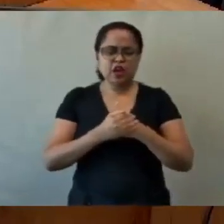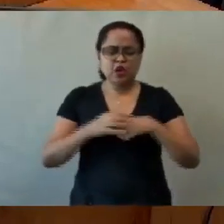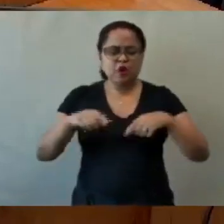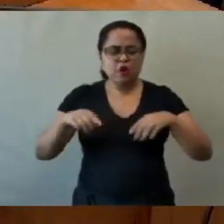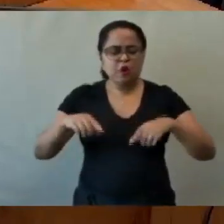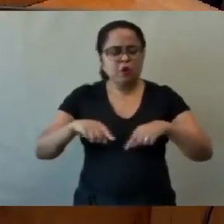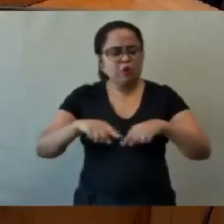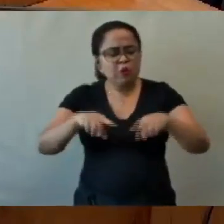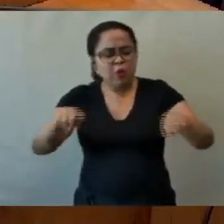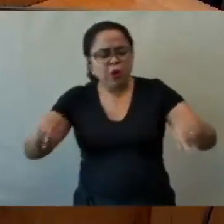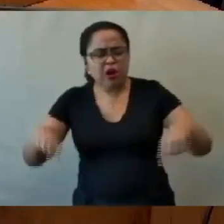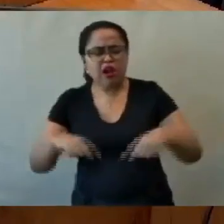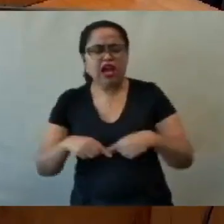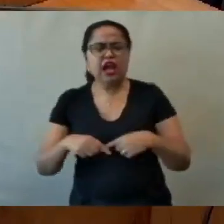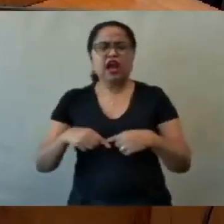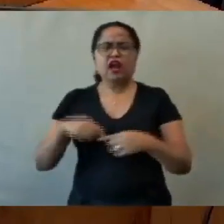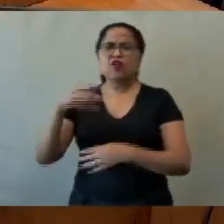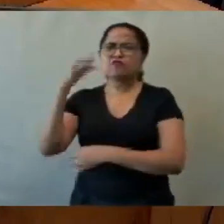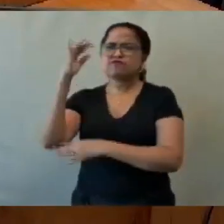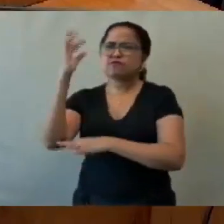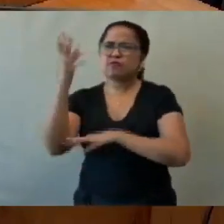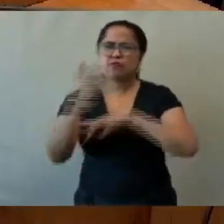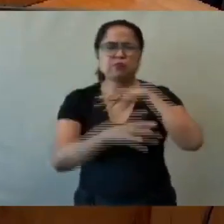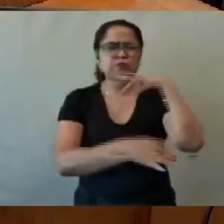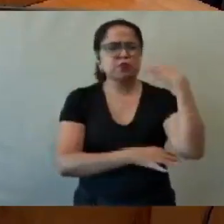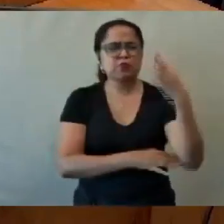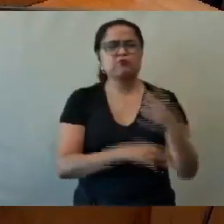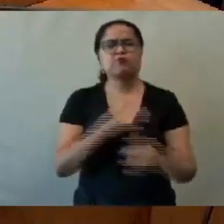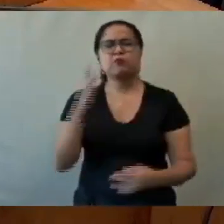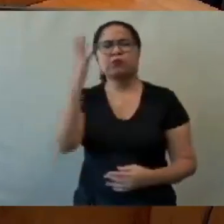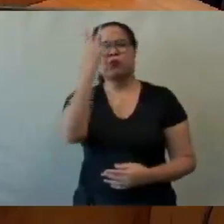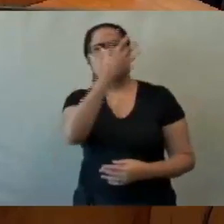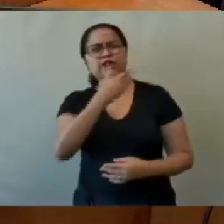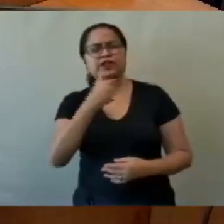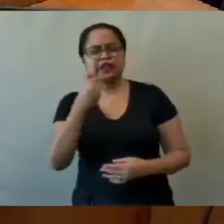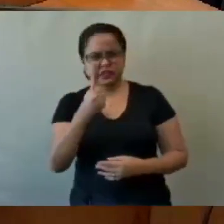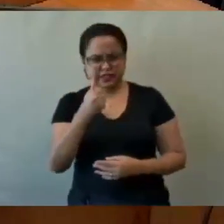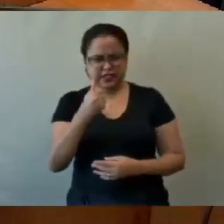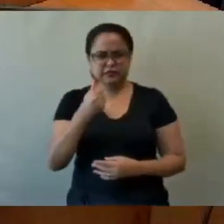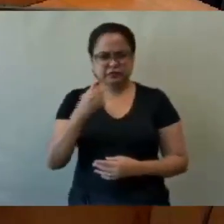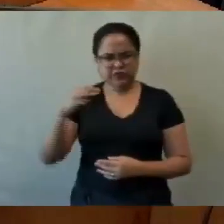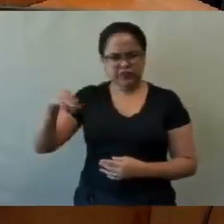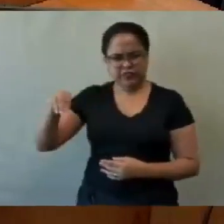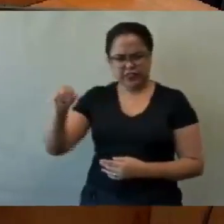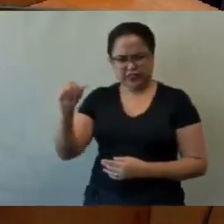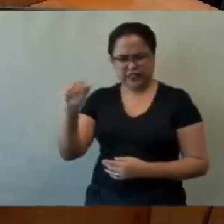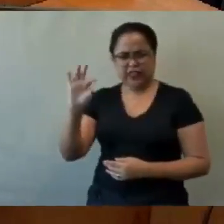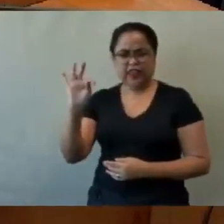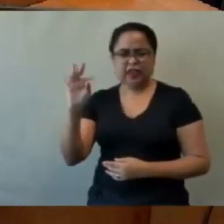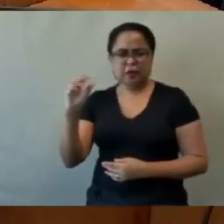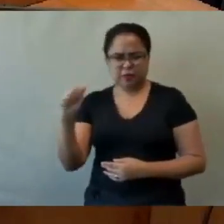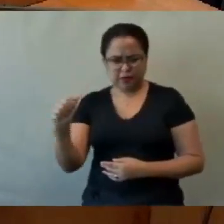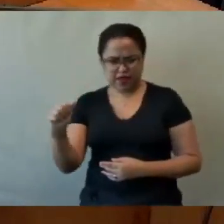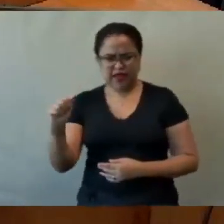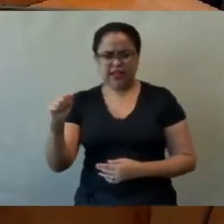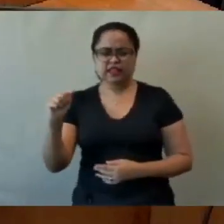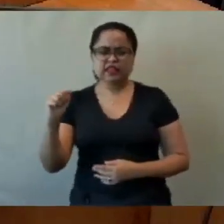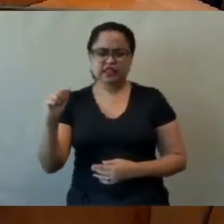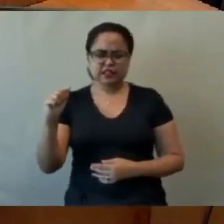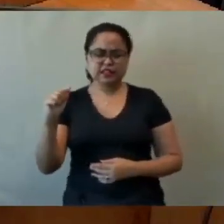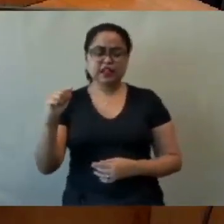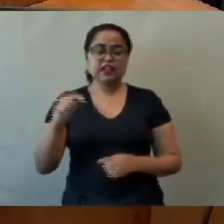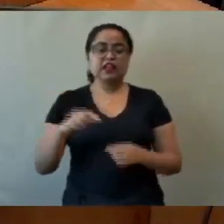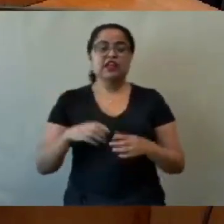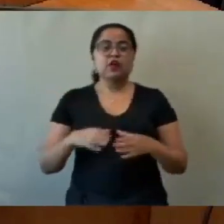tão importante como a mata do Jardim América, dando a ela, declarando esse valor ecológico, paisagístico, cultural e